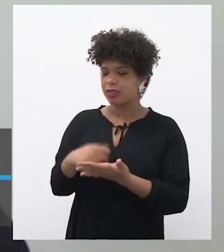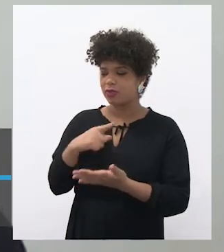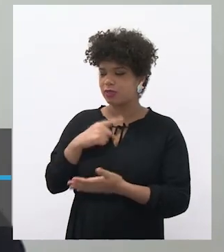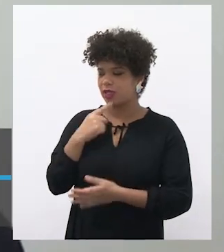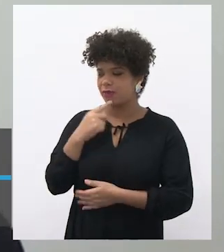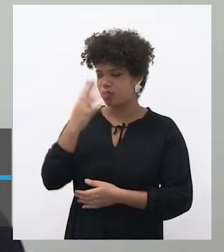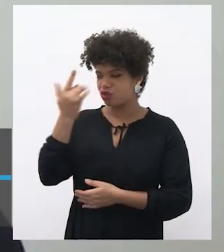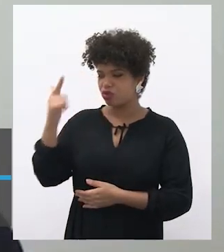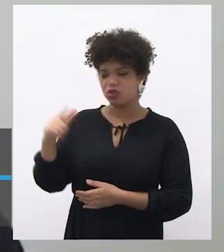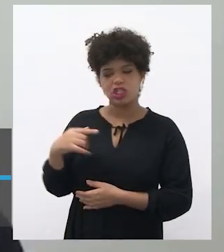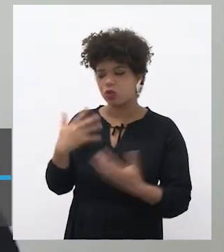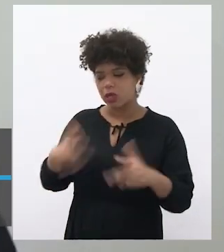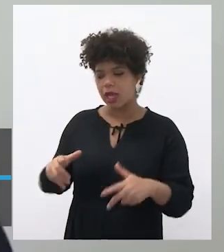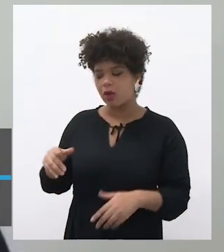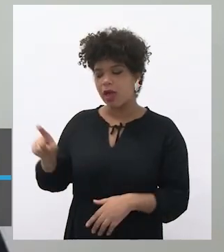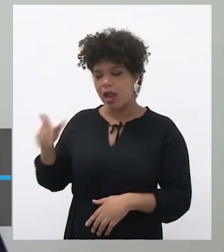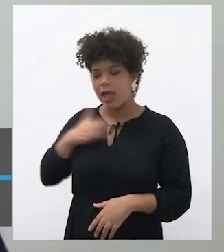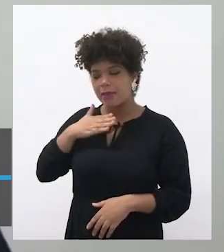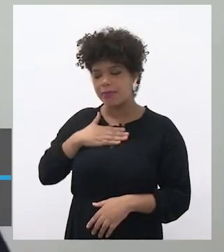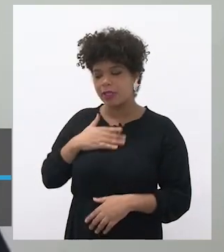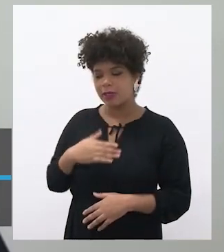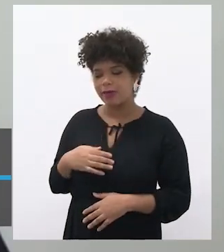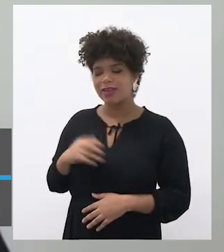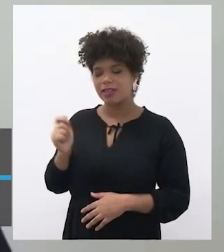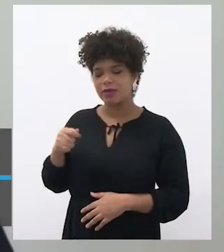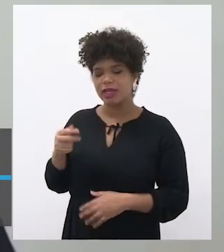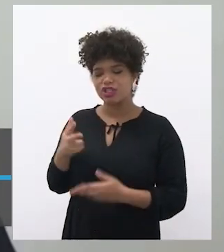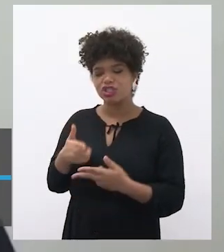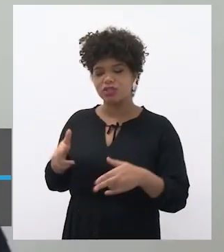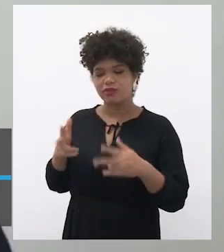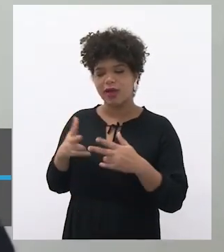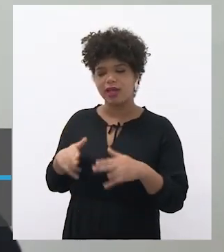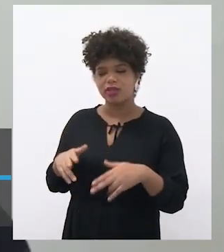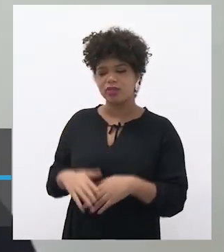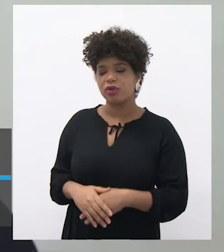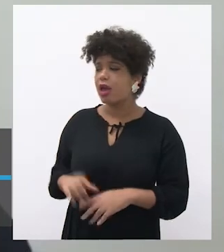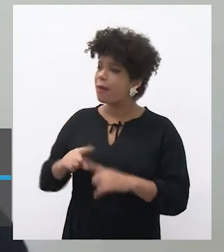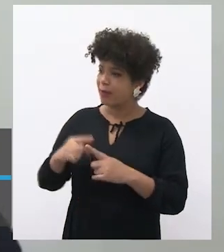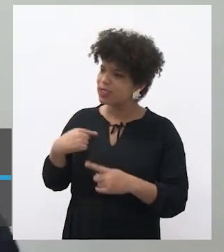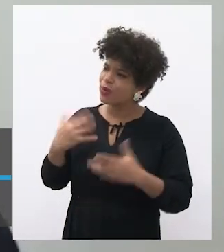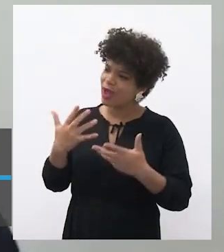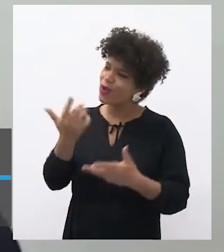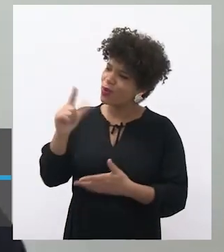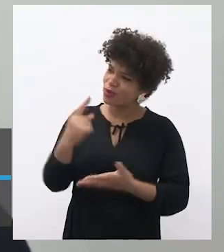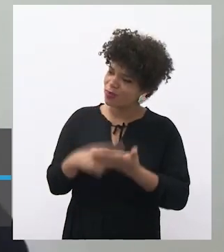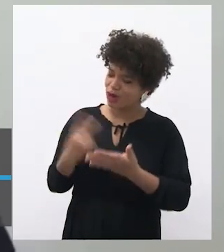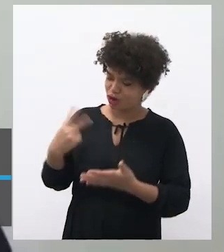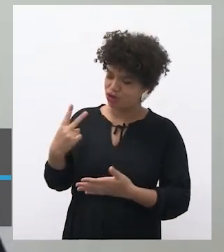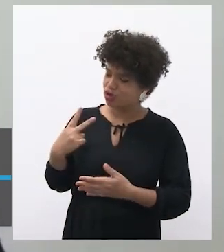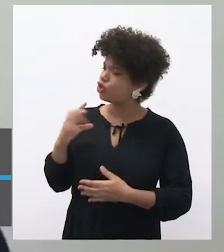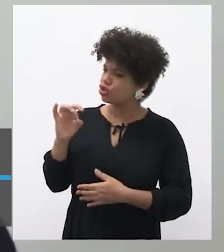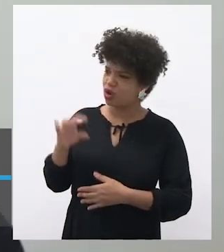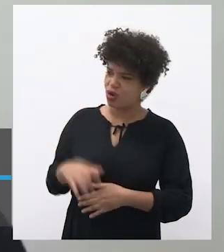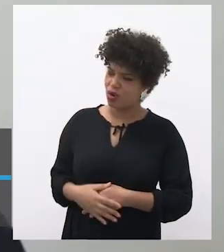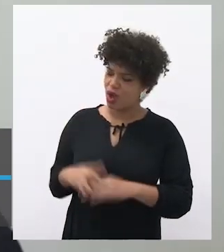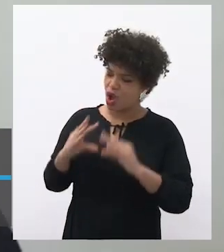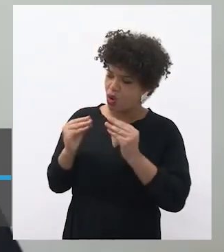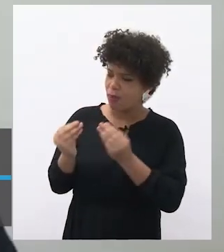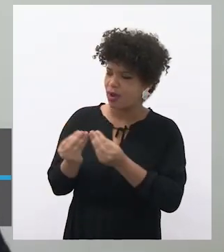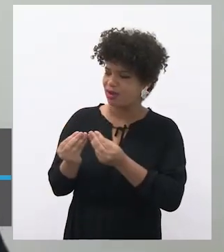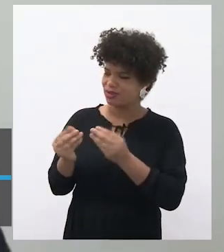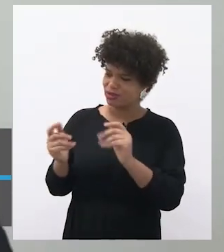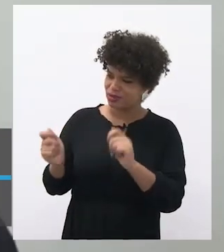esses tipos de violência que eu nominei aqui, como violência física, violência sexual, violência patrimonial,